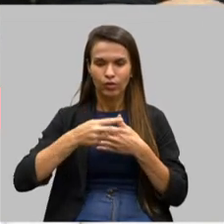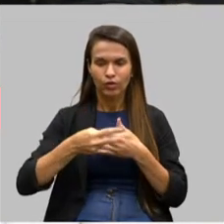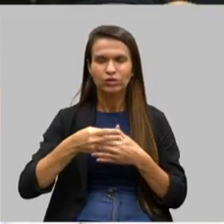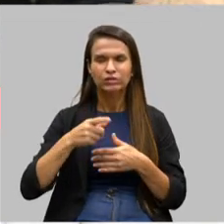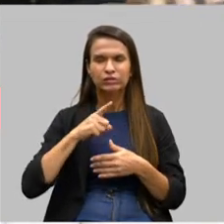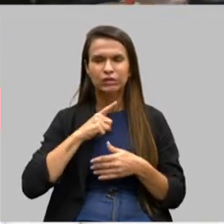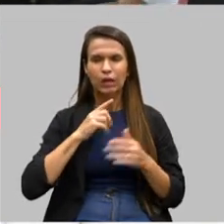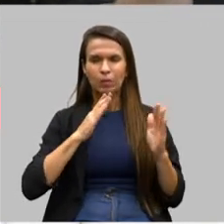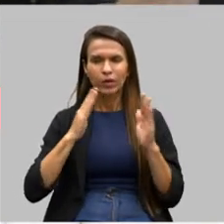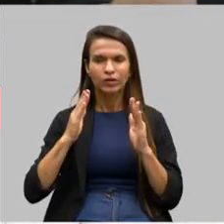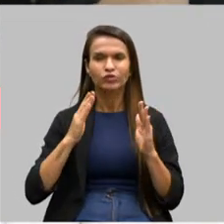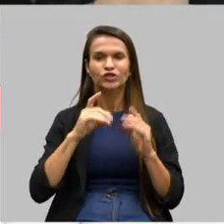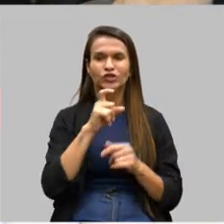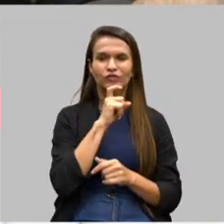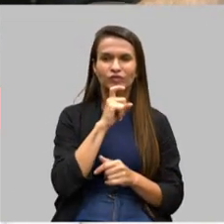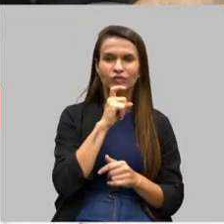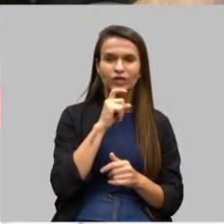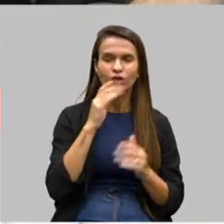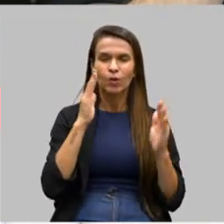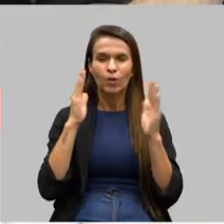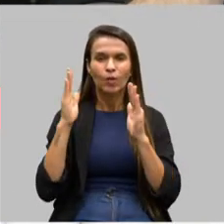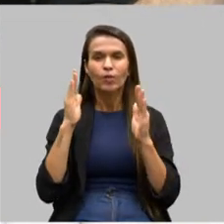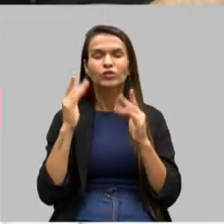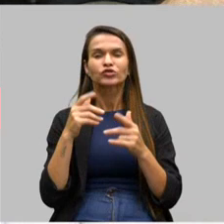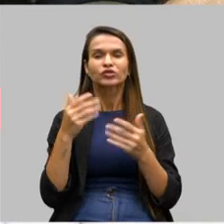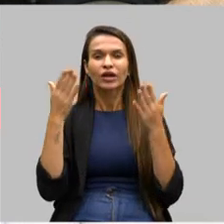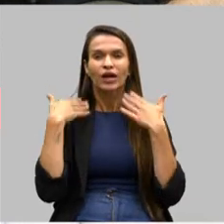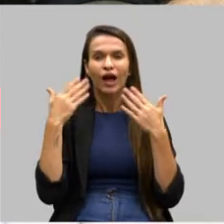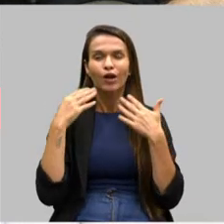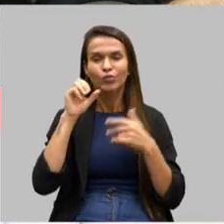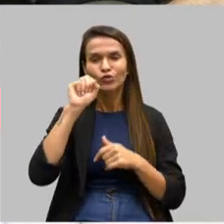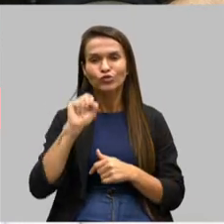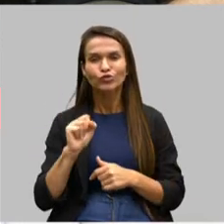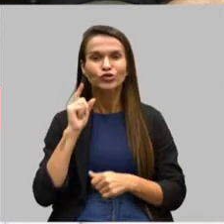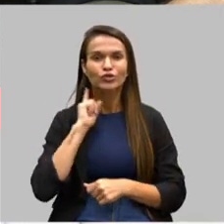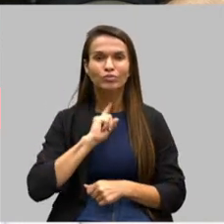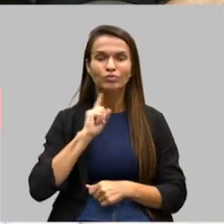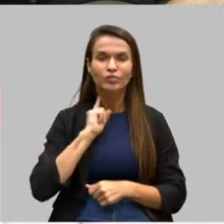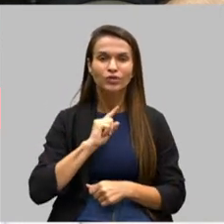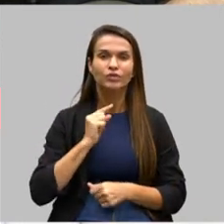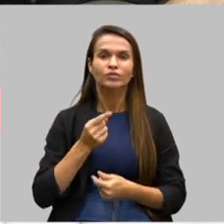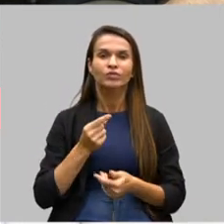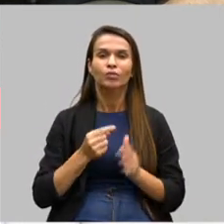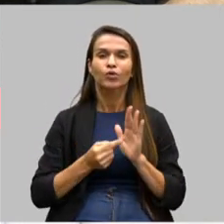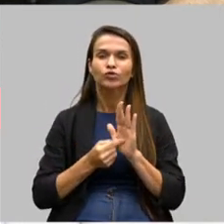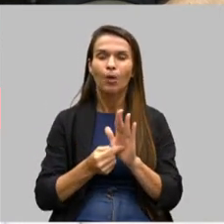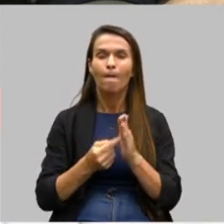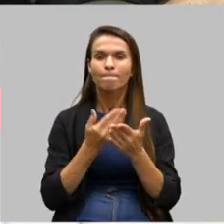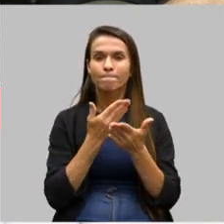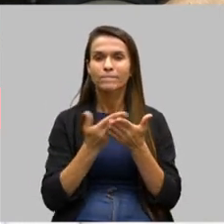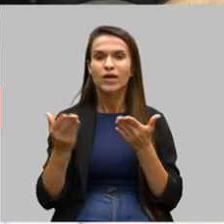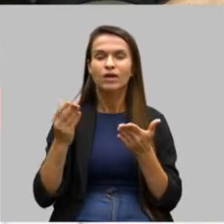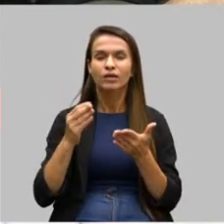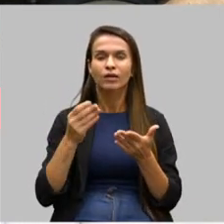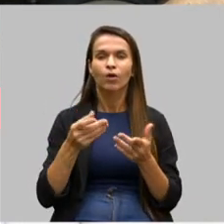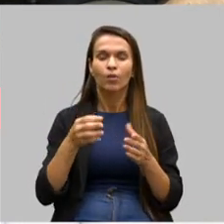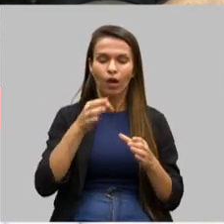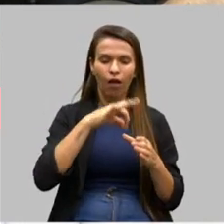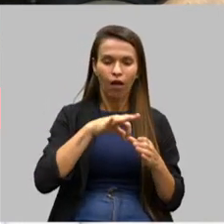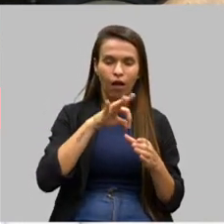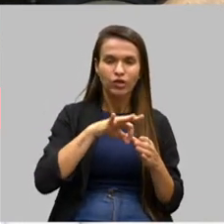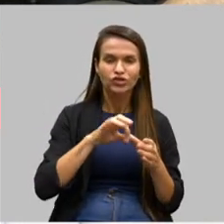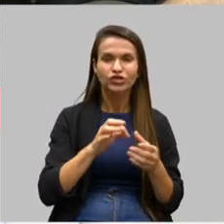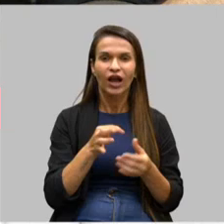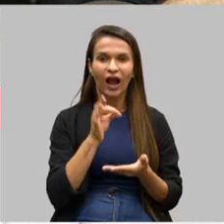de calor sobre o sul de Minas, gerando perdas para a cafeicultura ou gerando